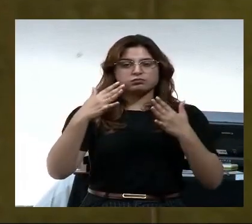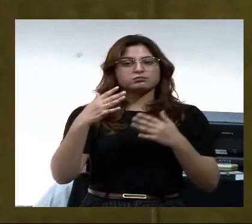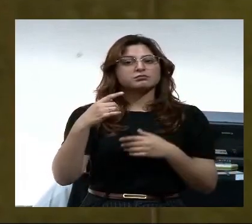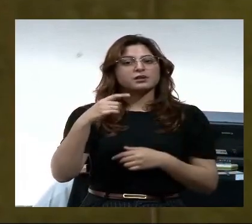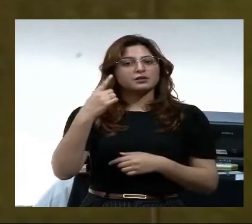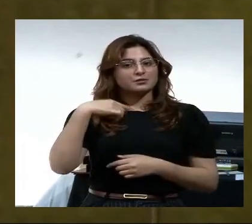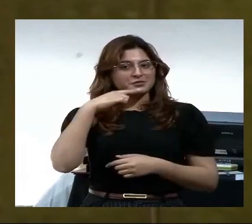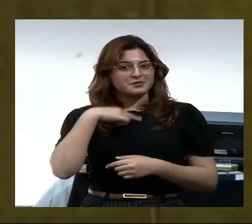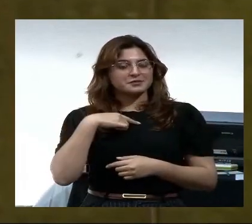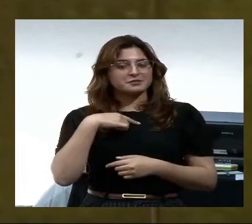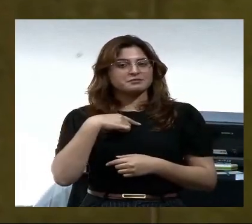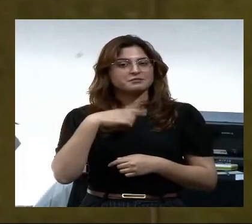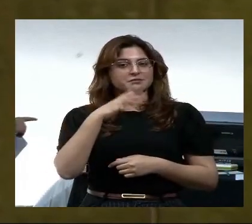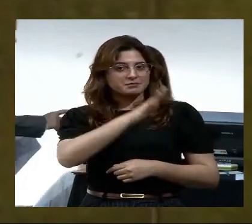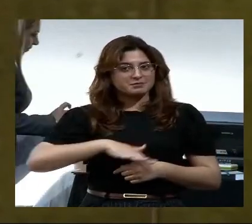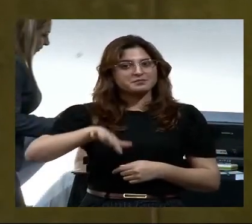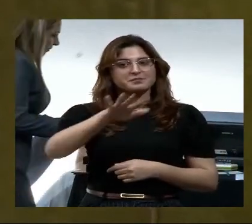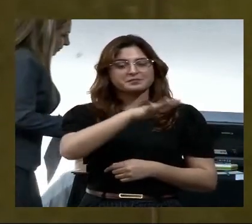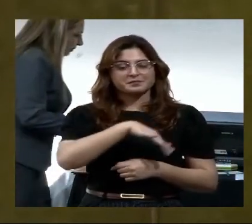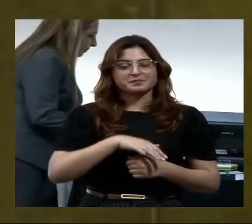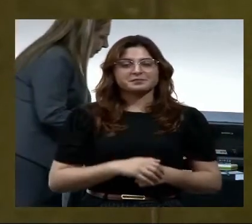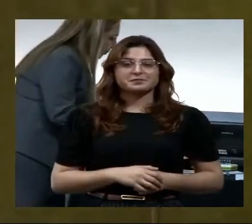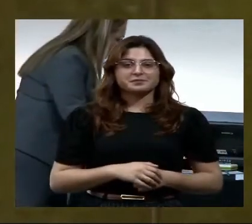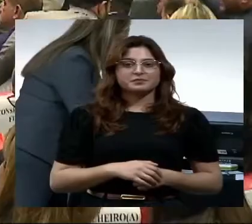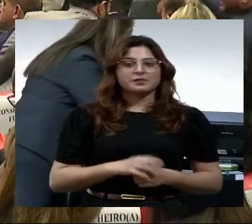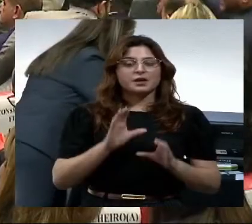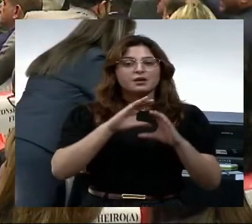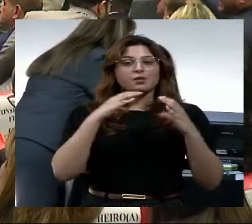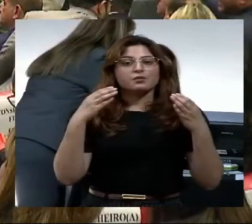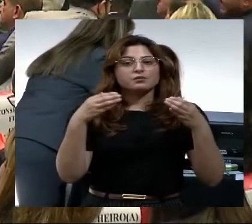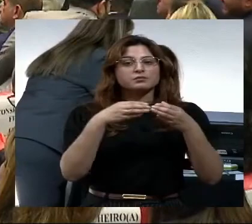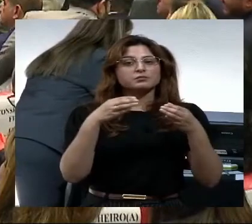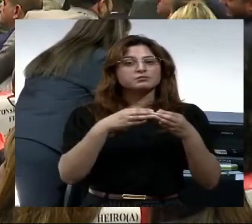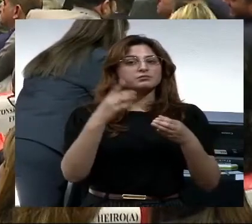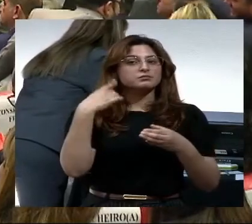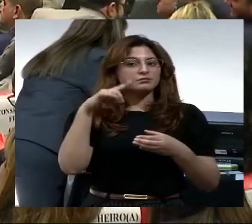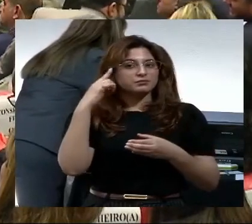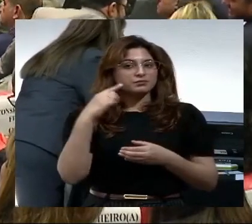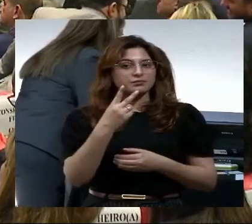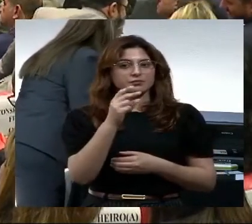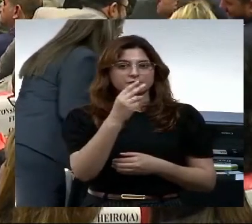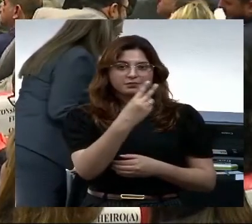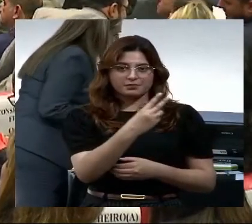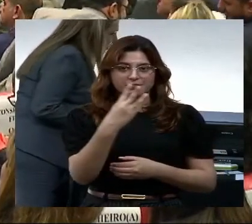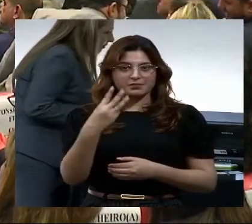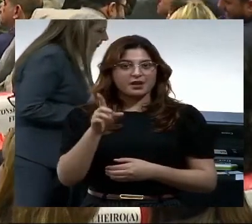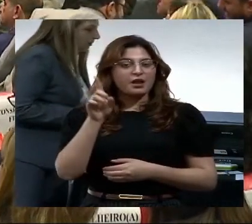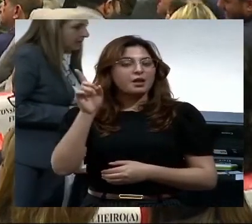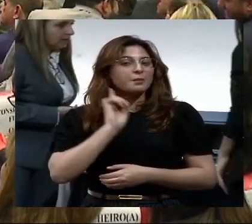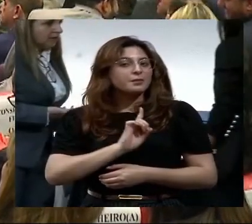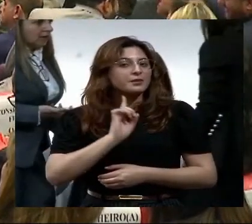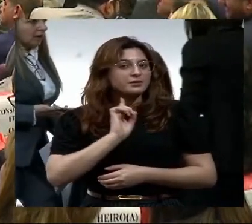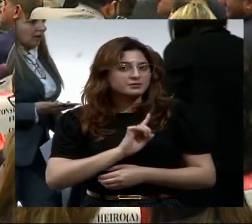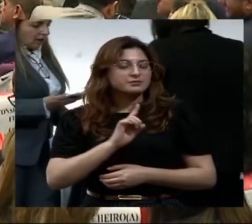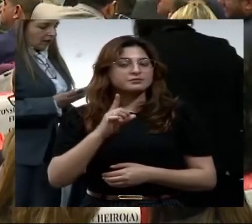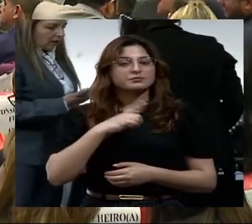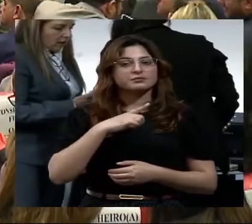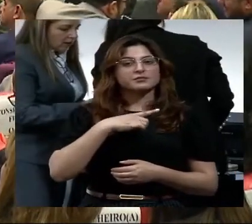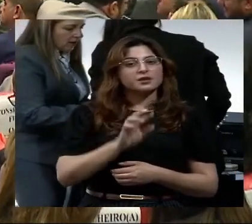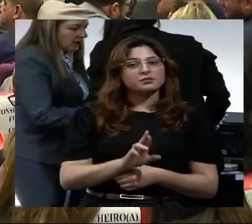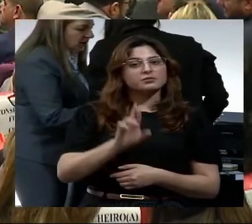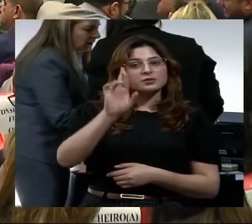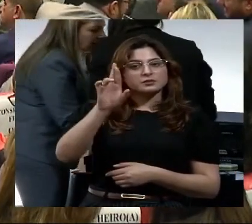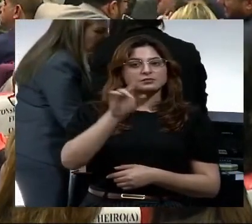mundo, a Conferência da Advocacia em 2023, sediada em Minas Gerais, naquele momento como anfitrião,